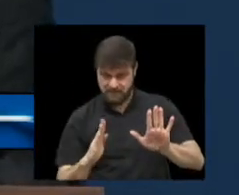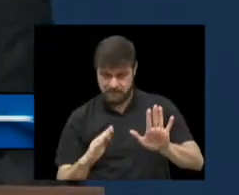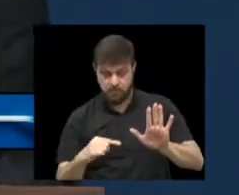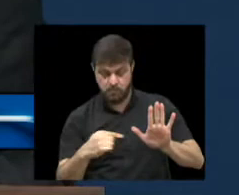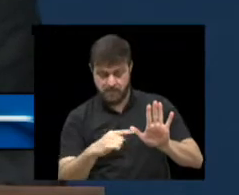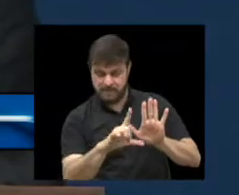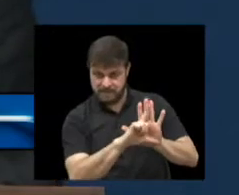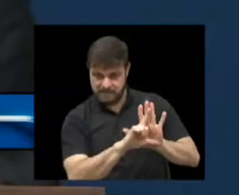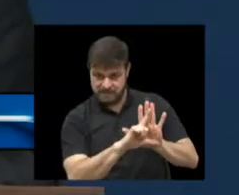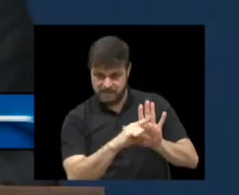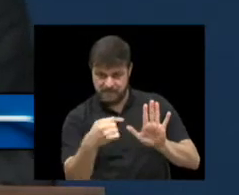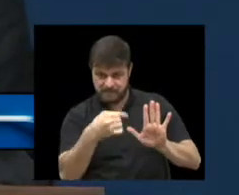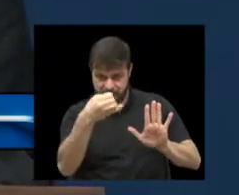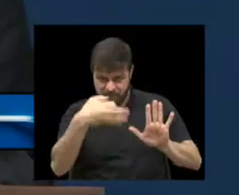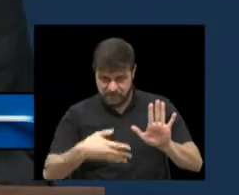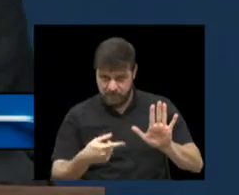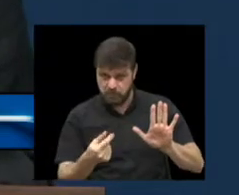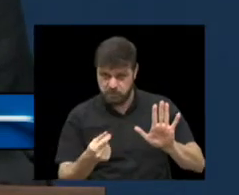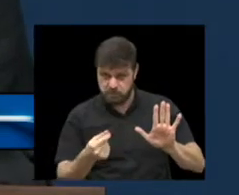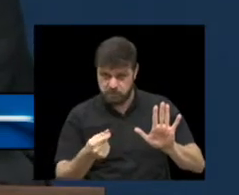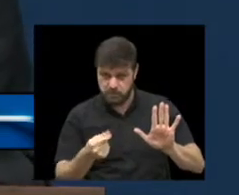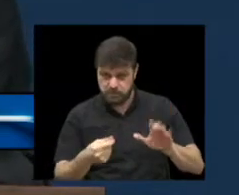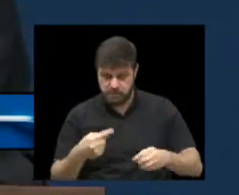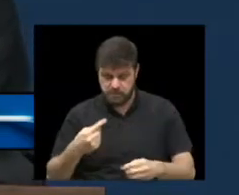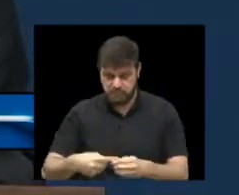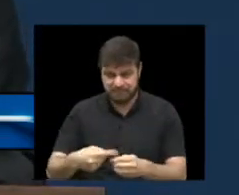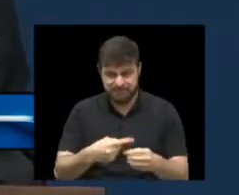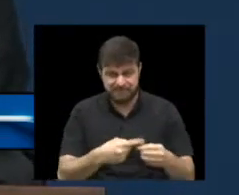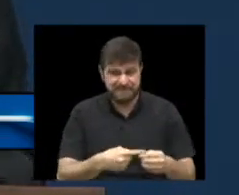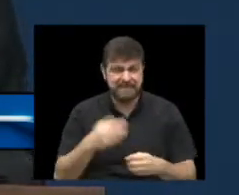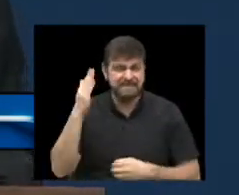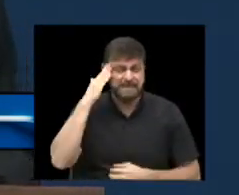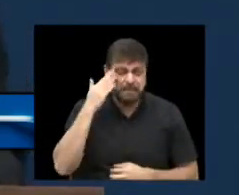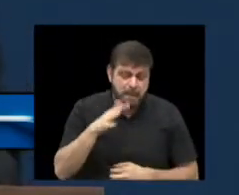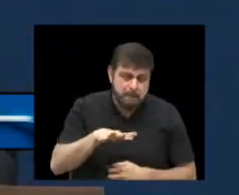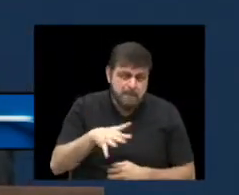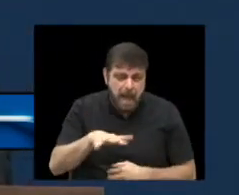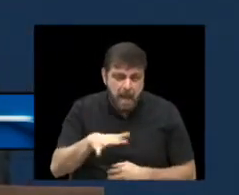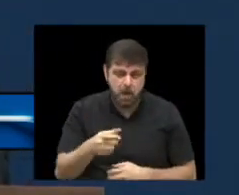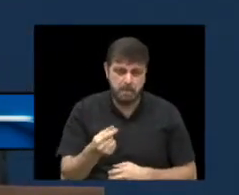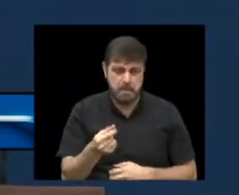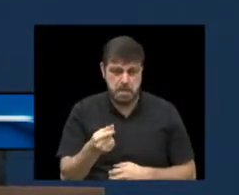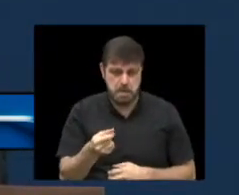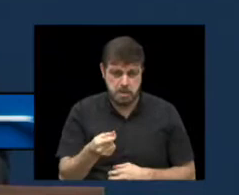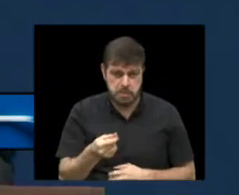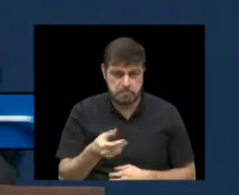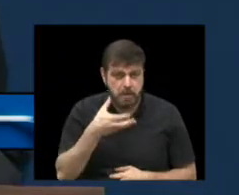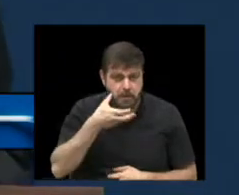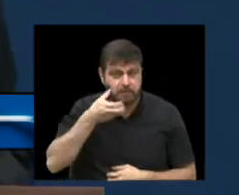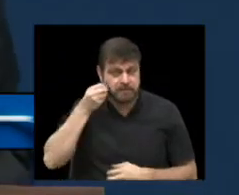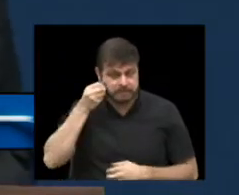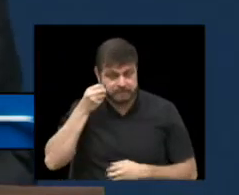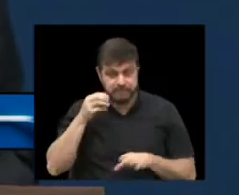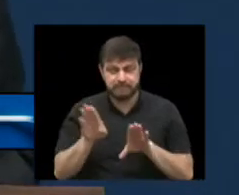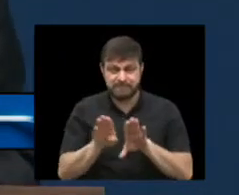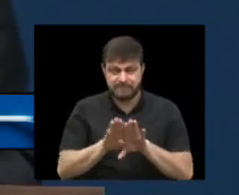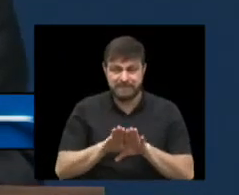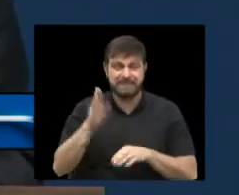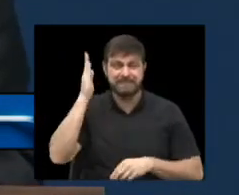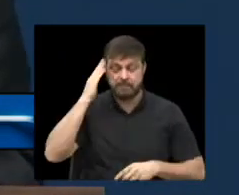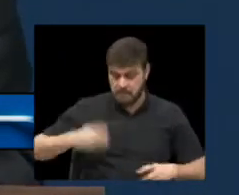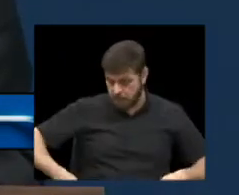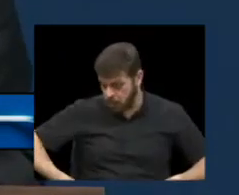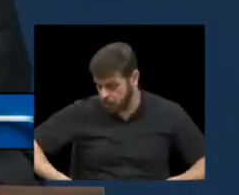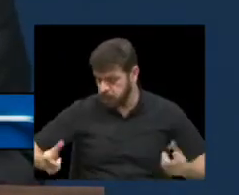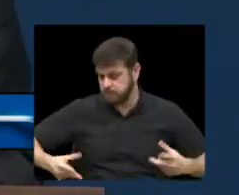que o orçamento do município deve reestimar a receita e fixar a despesa. A despesa, portanto,